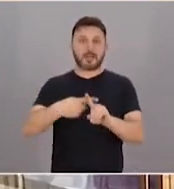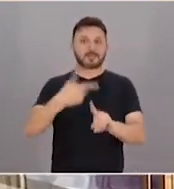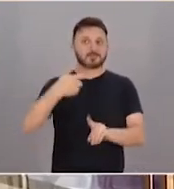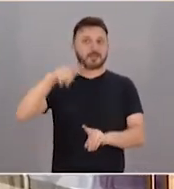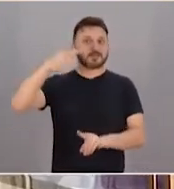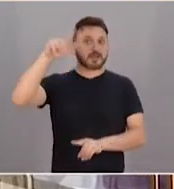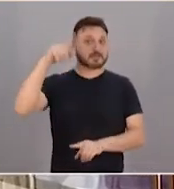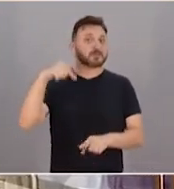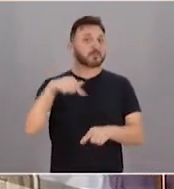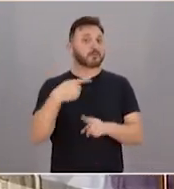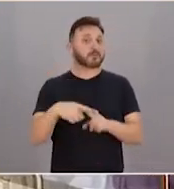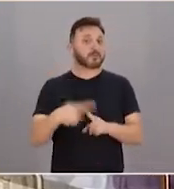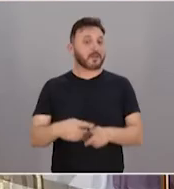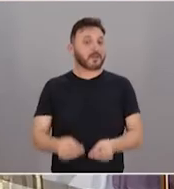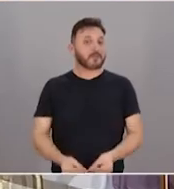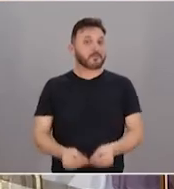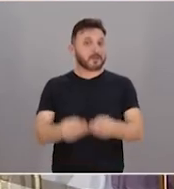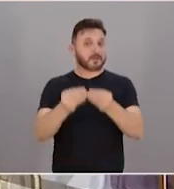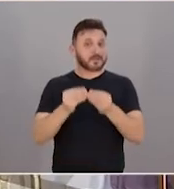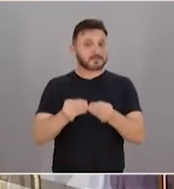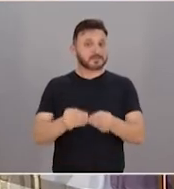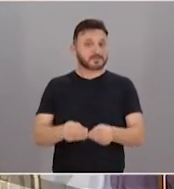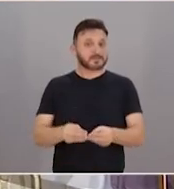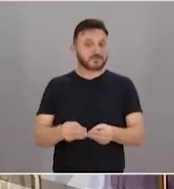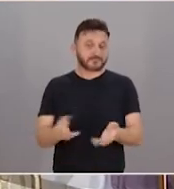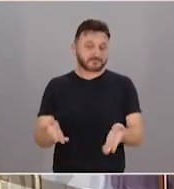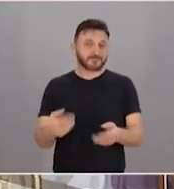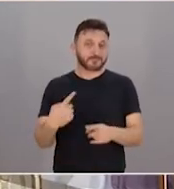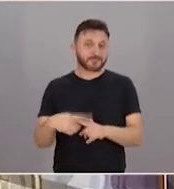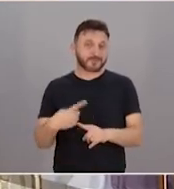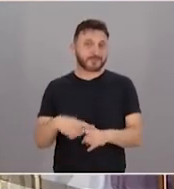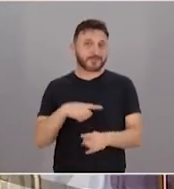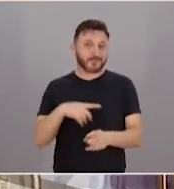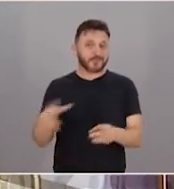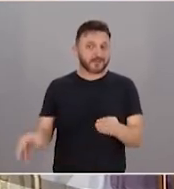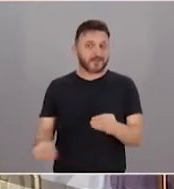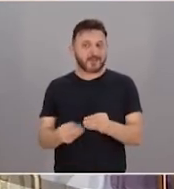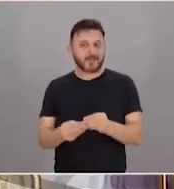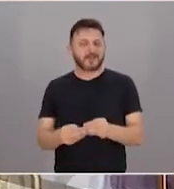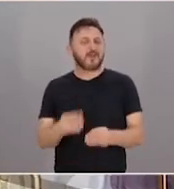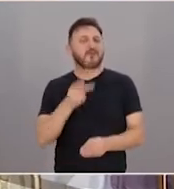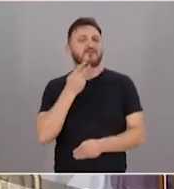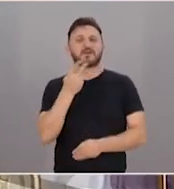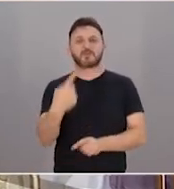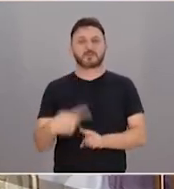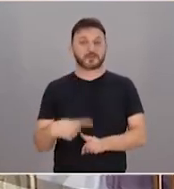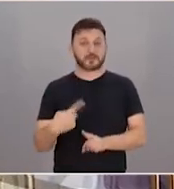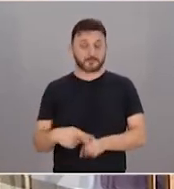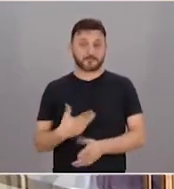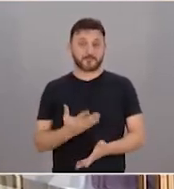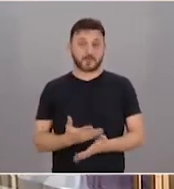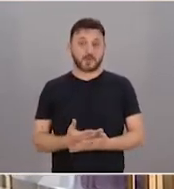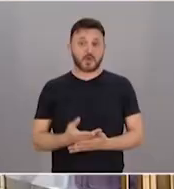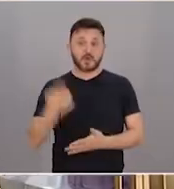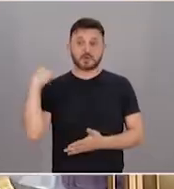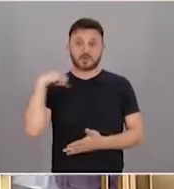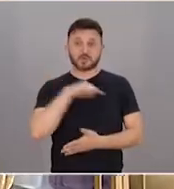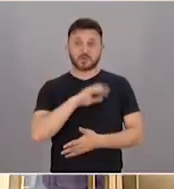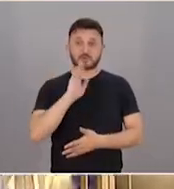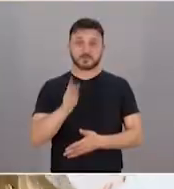celebração eucarística, nesse sacrifício de nosso Senhor. Eu digo isso porque